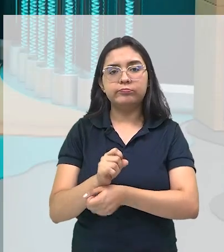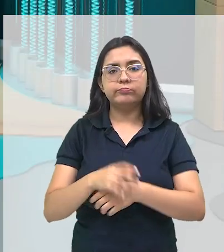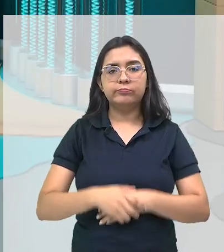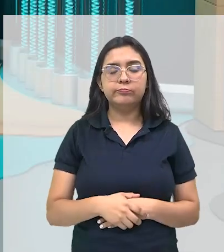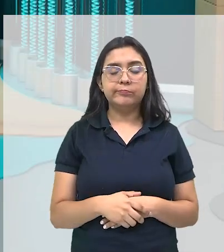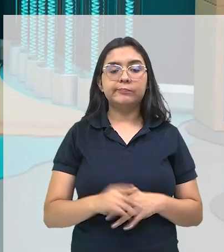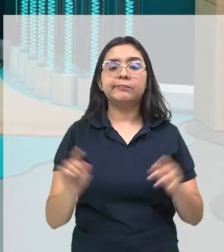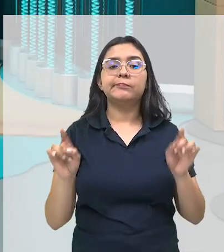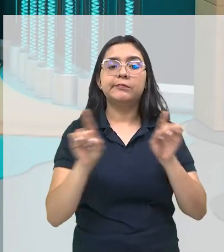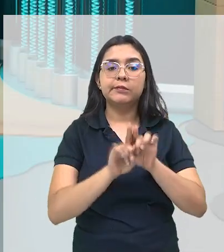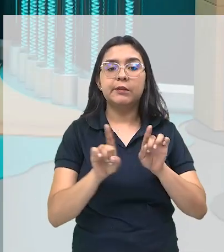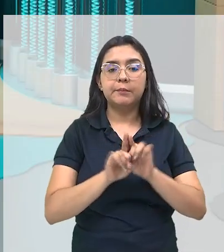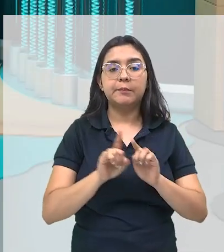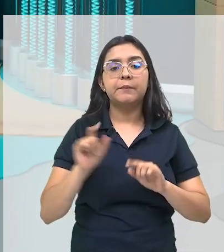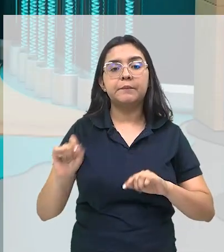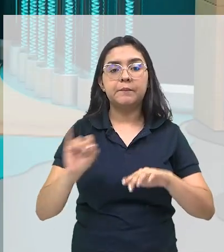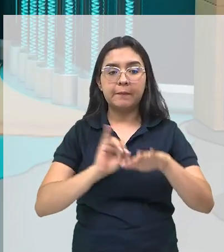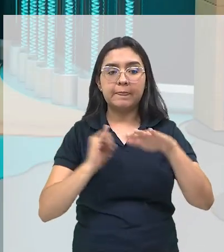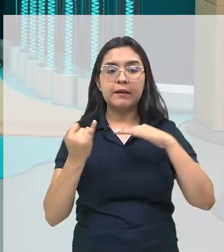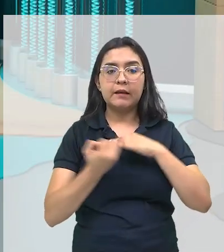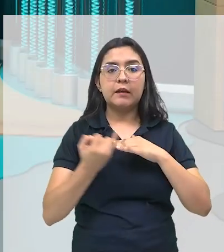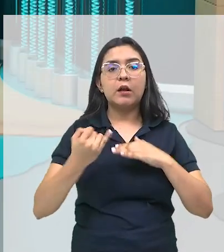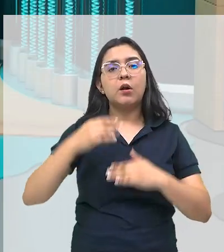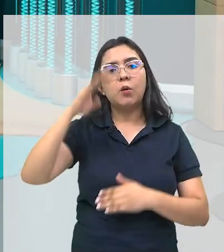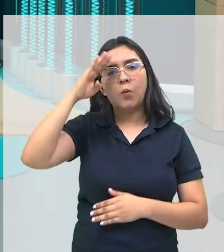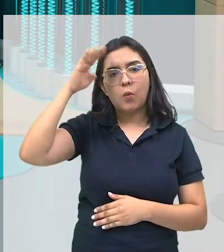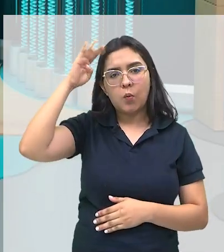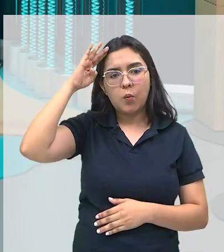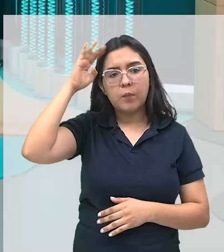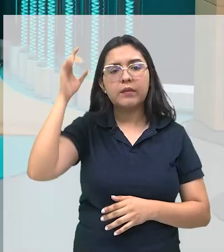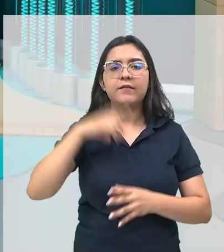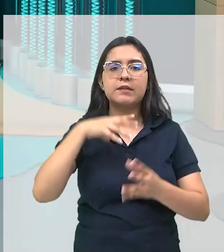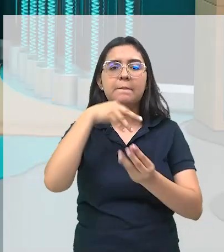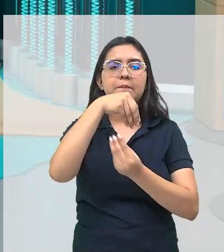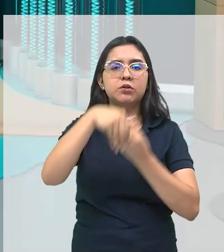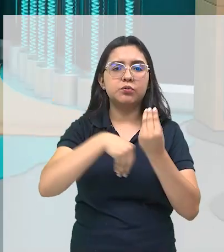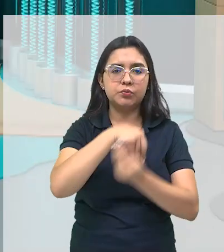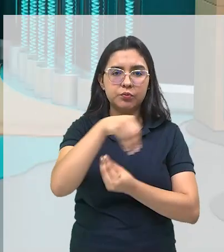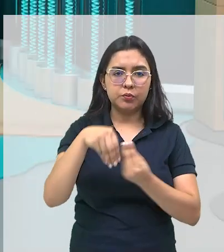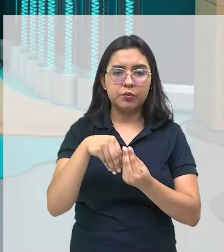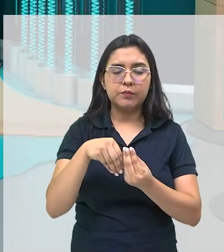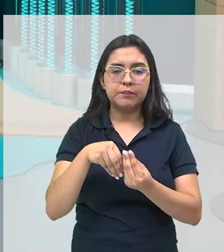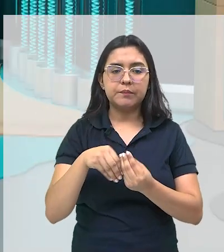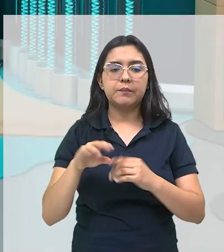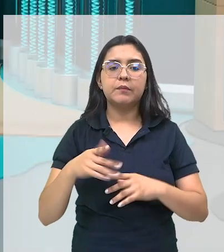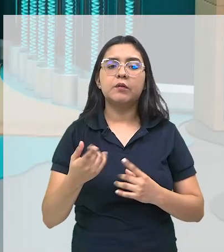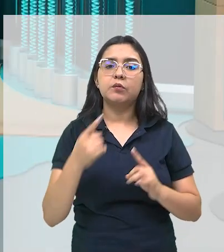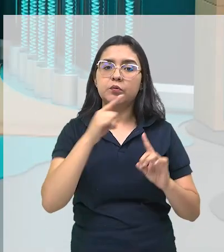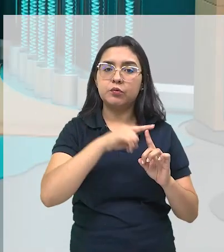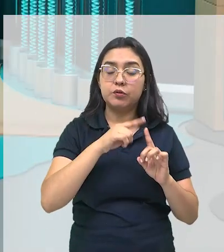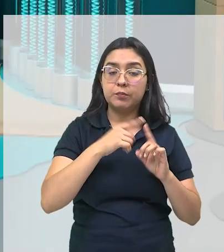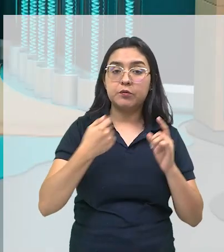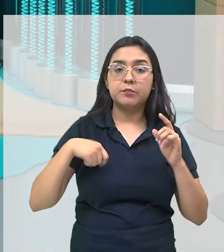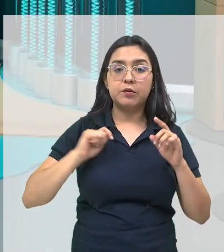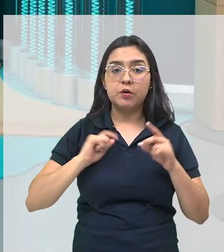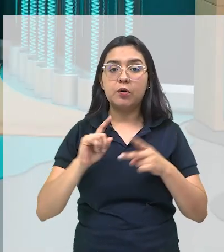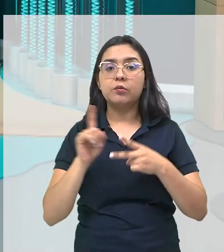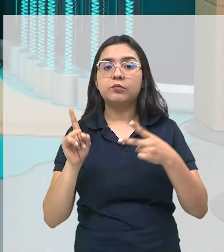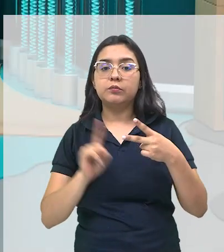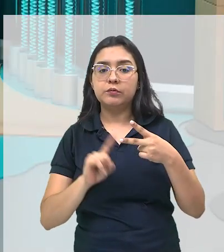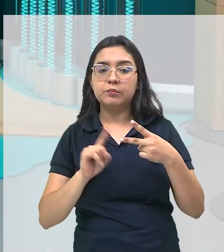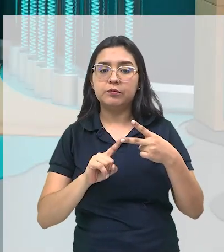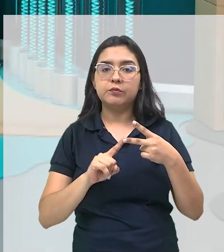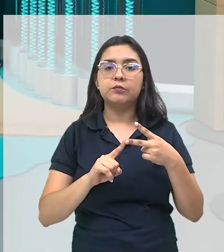e lá naquela ilha de Cuba houve essa miscigenação aí do estilo espanhol com